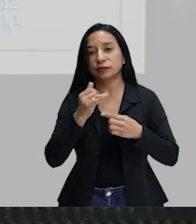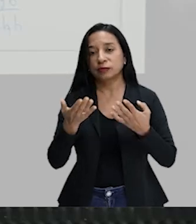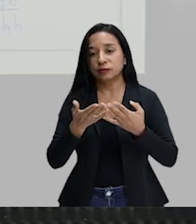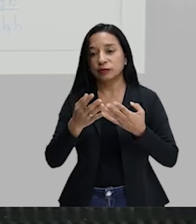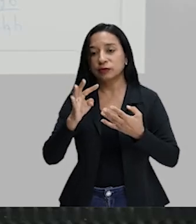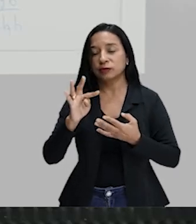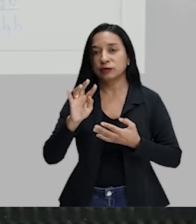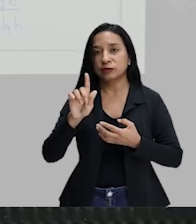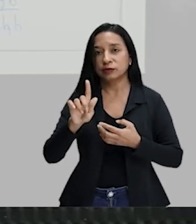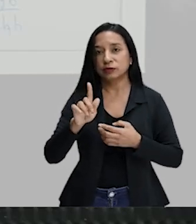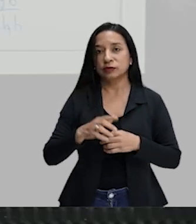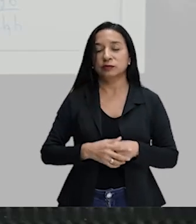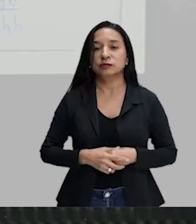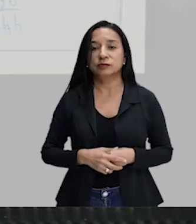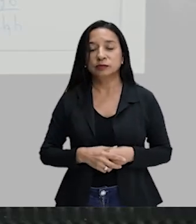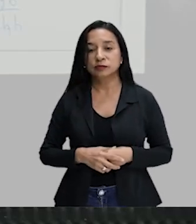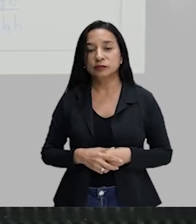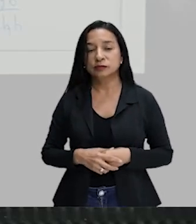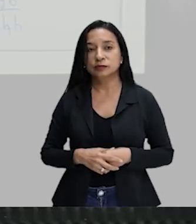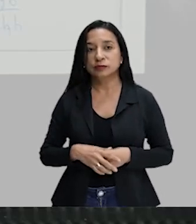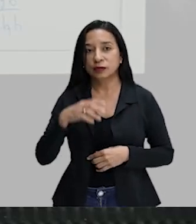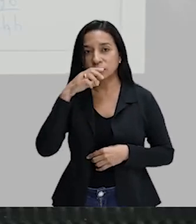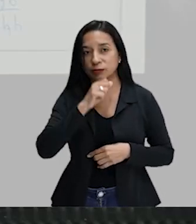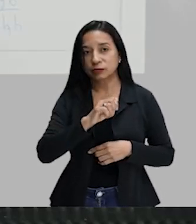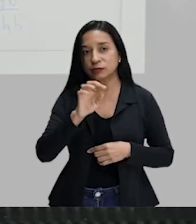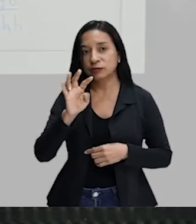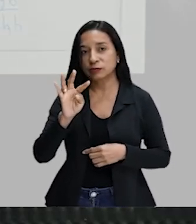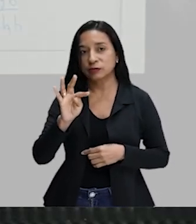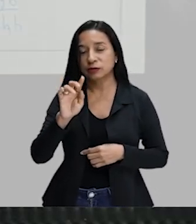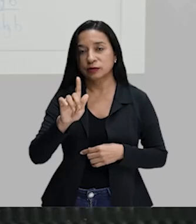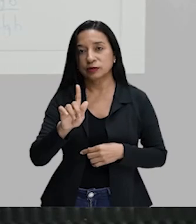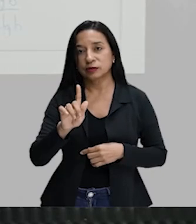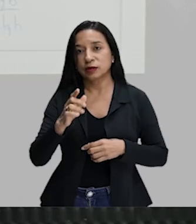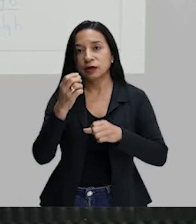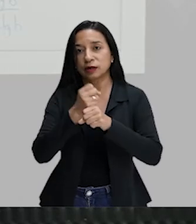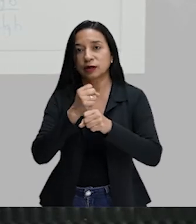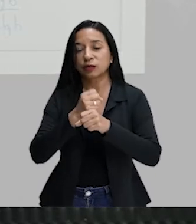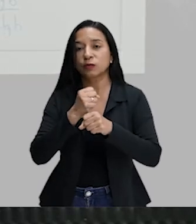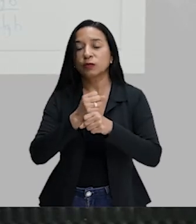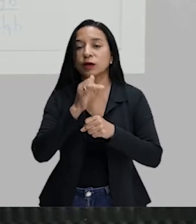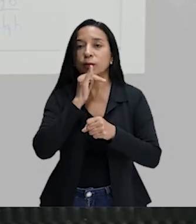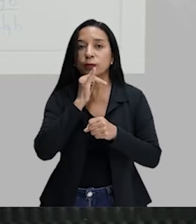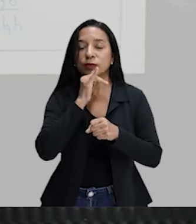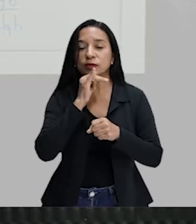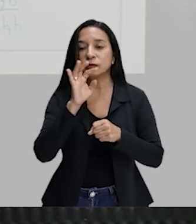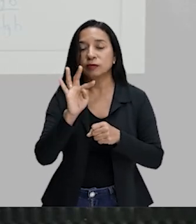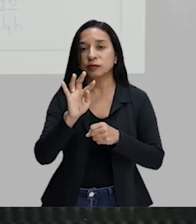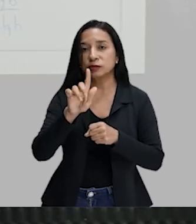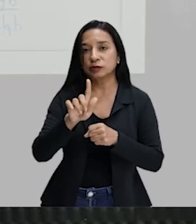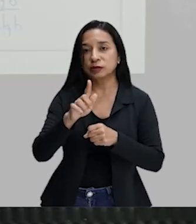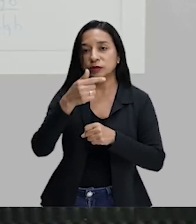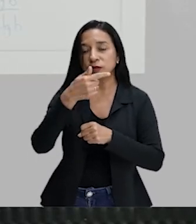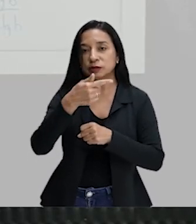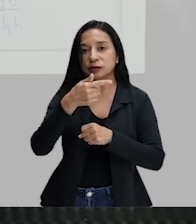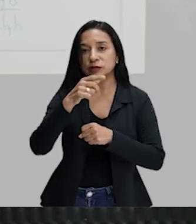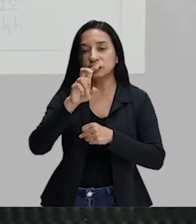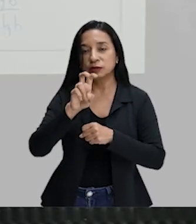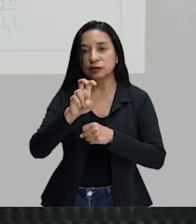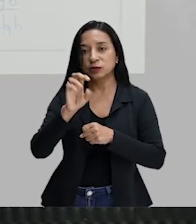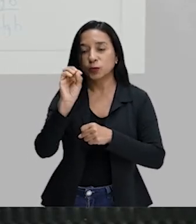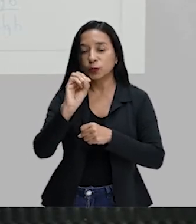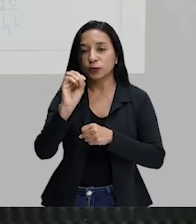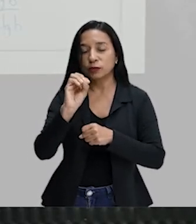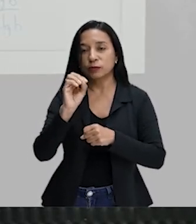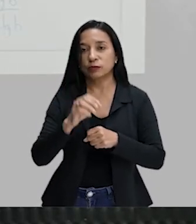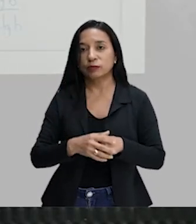fizemos cosseno, vamos fazer aqui rapidinho para tangente. Eu quero calcular, por exemplo, a tangente de 75